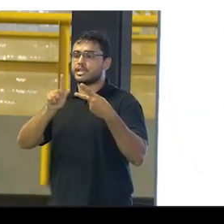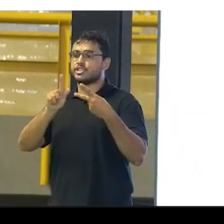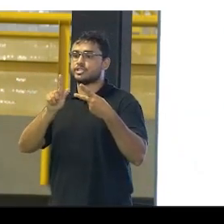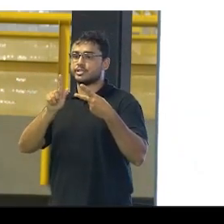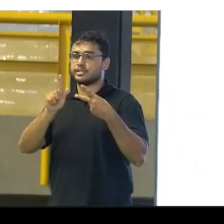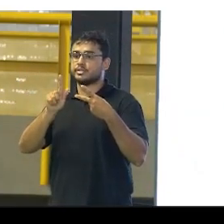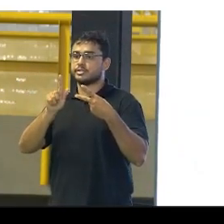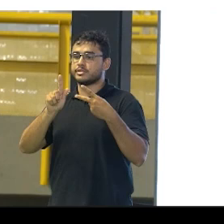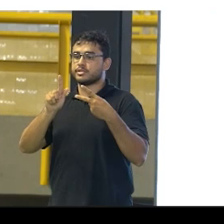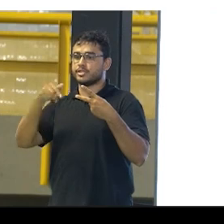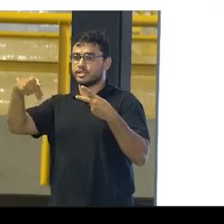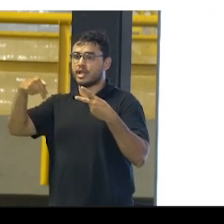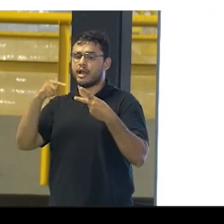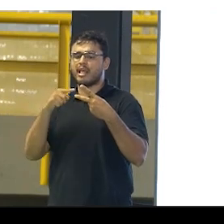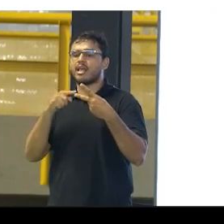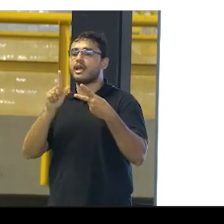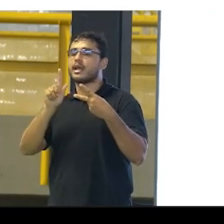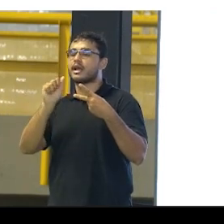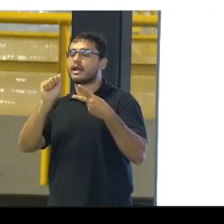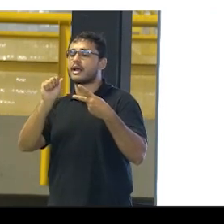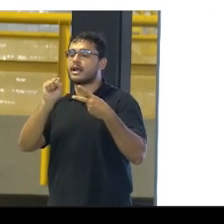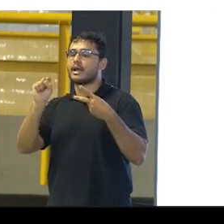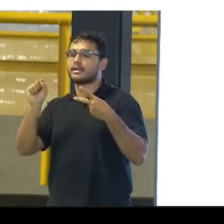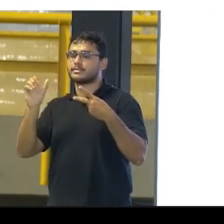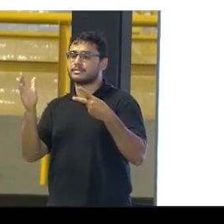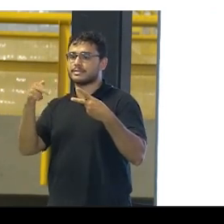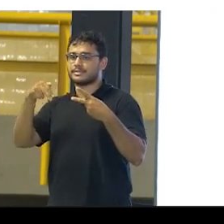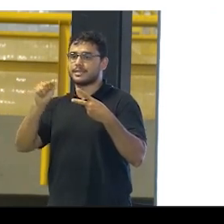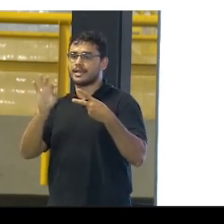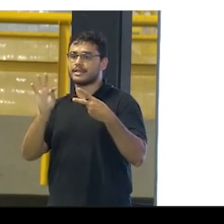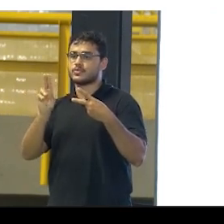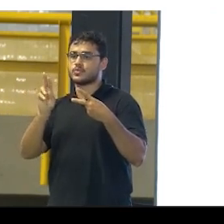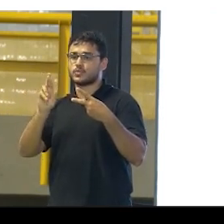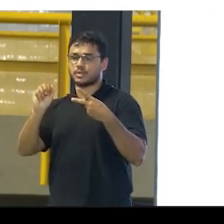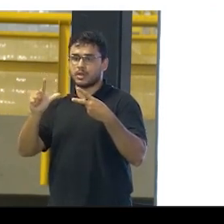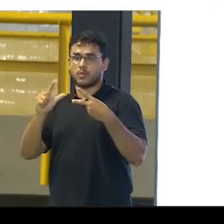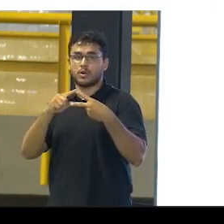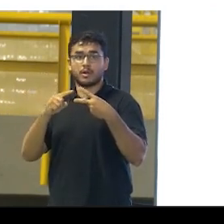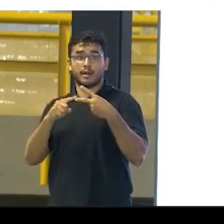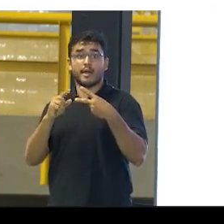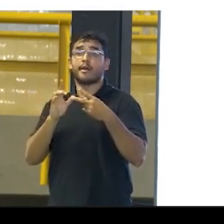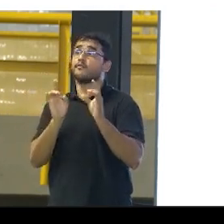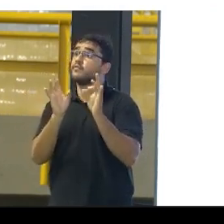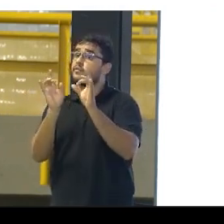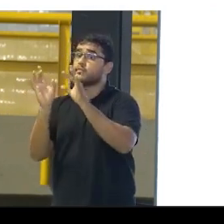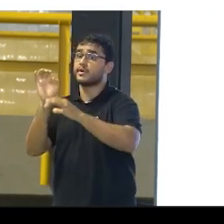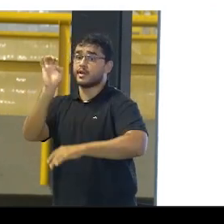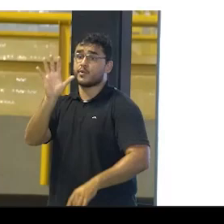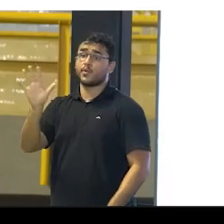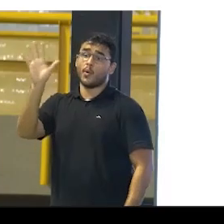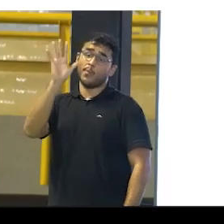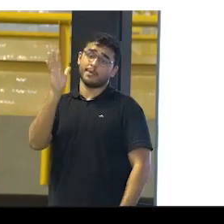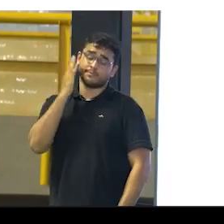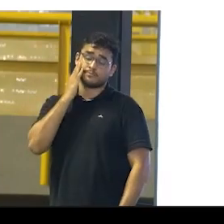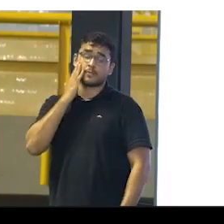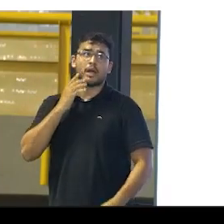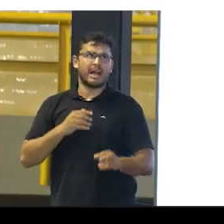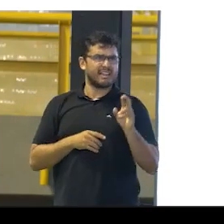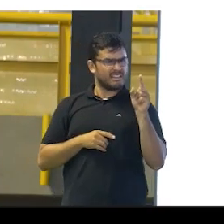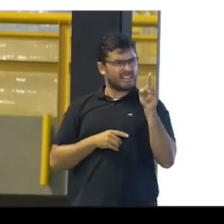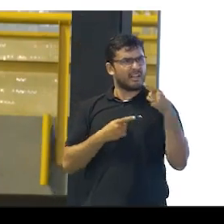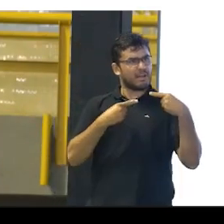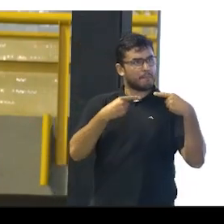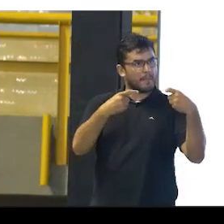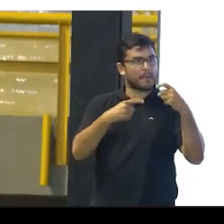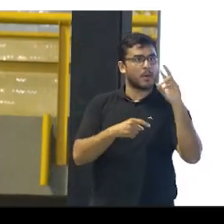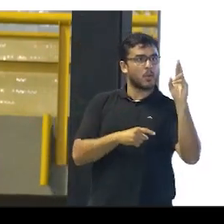que alimenta boa parte da Europa. Então, essa guerra envolvendo Ucrânia e Rússia passa necessariamente